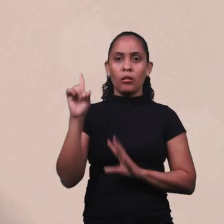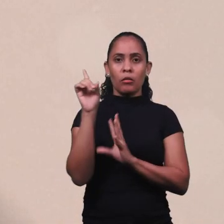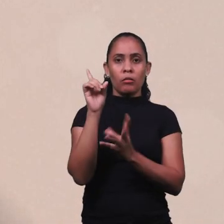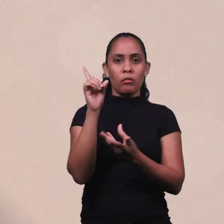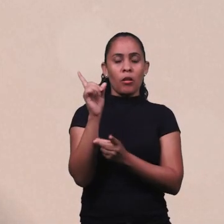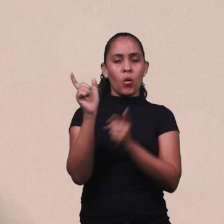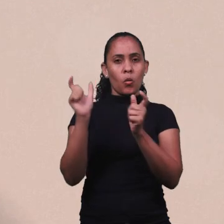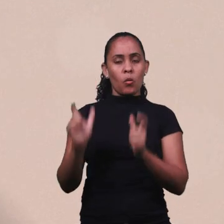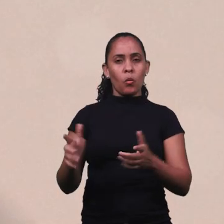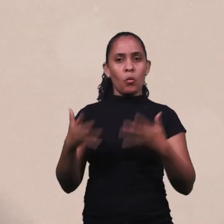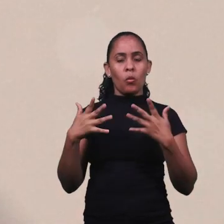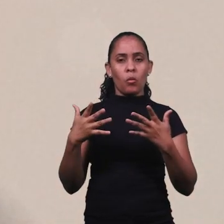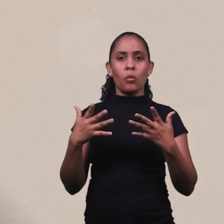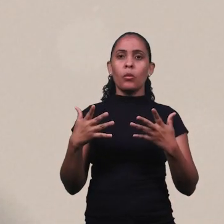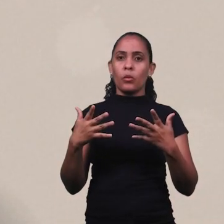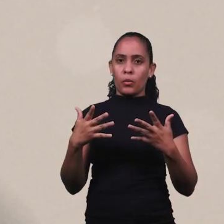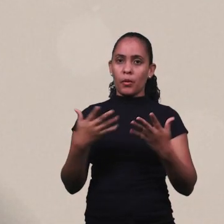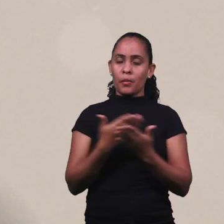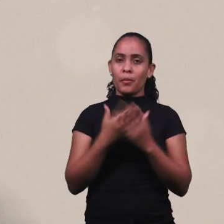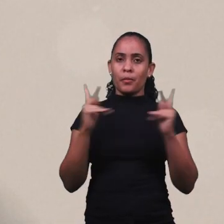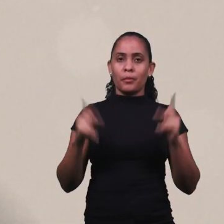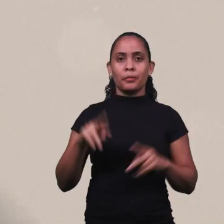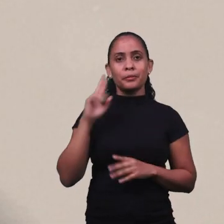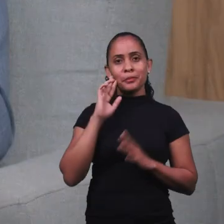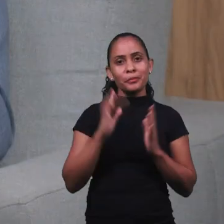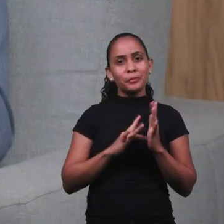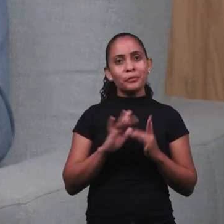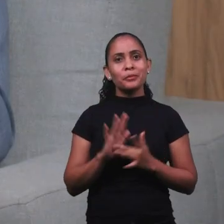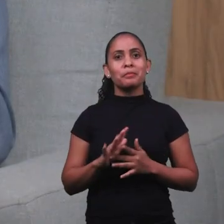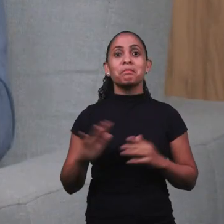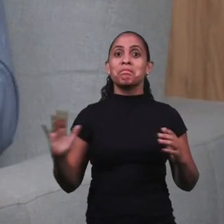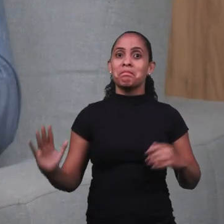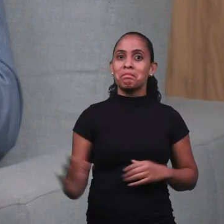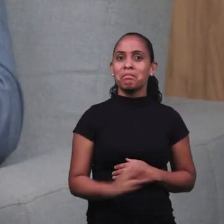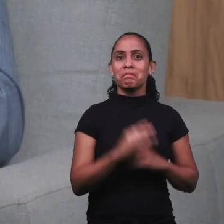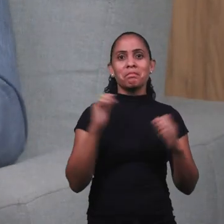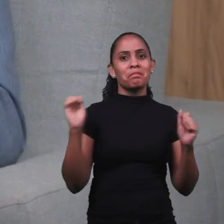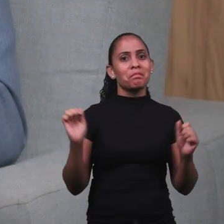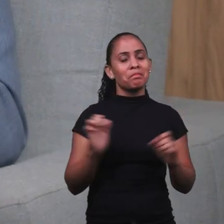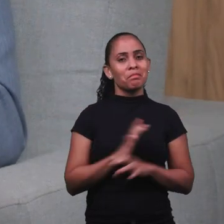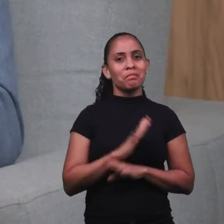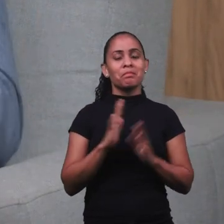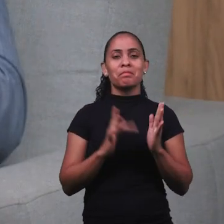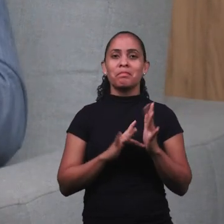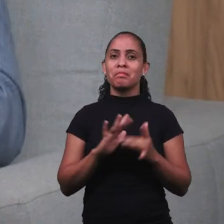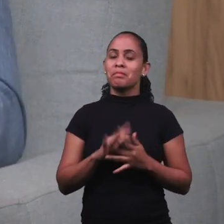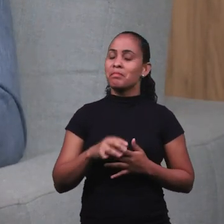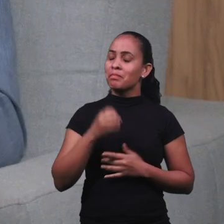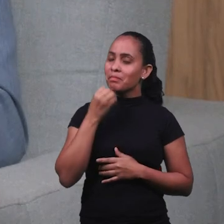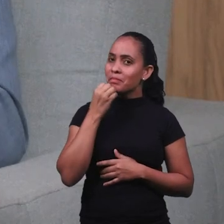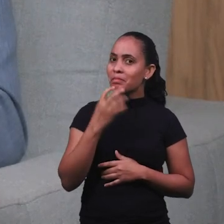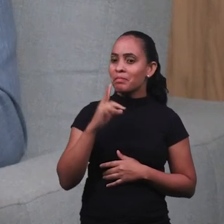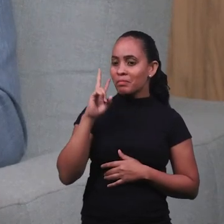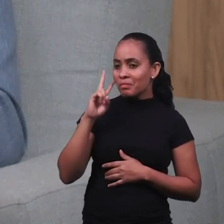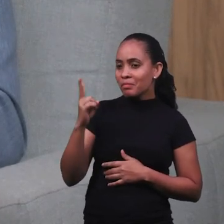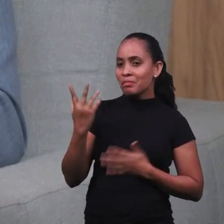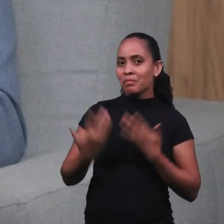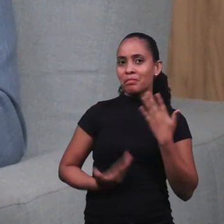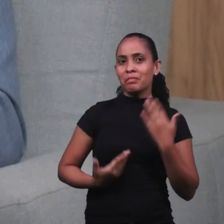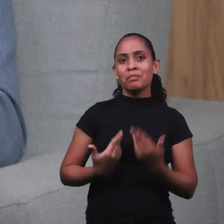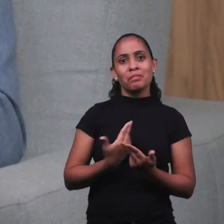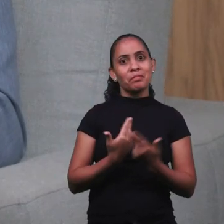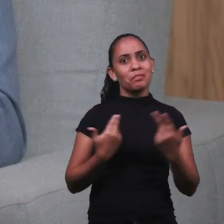deserto. A paz do Senhor Jesus a todos. Glória a Jesus! É muito bom ver os nossos irmãos aqui contando as